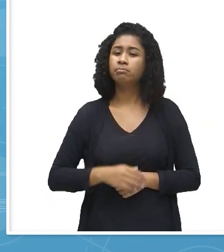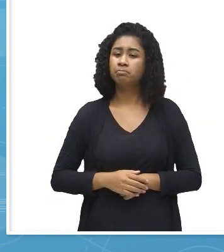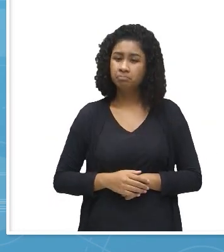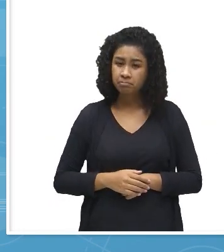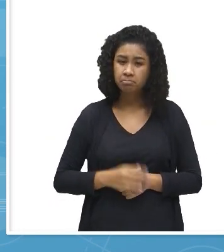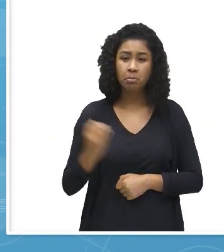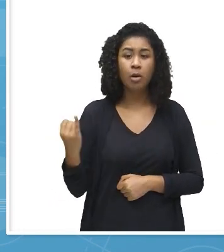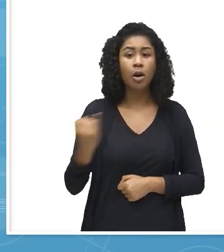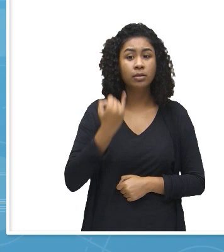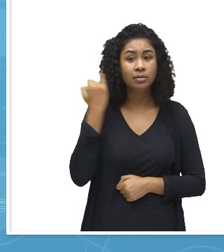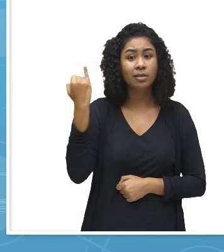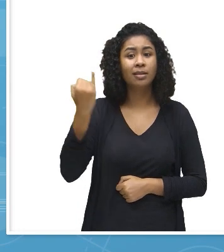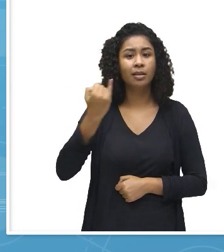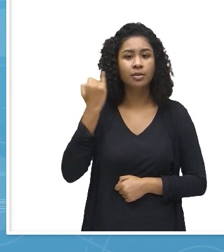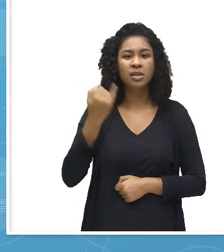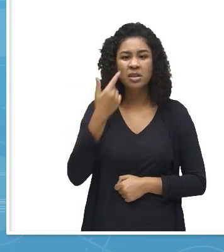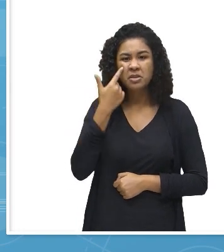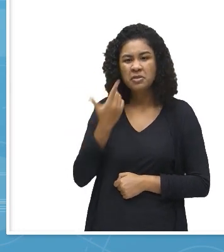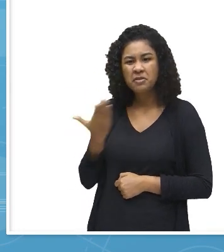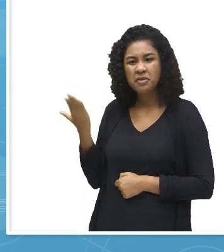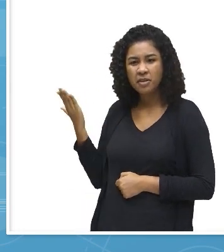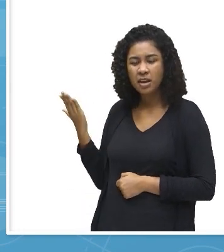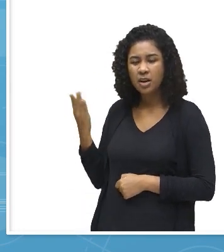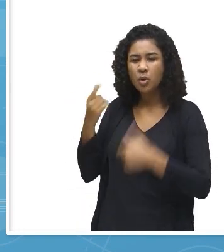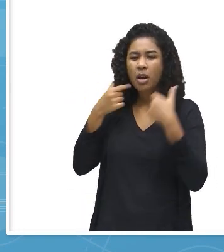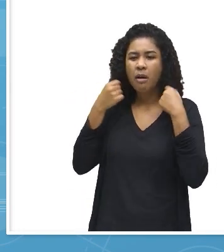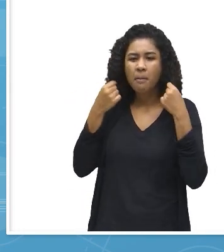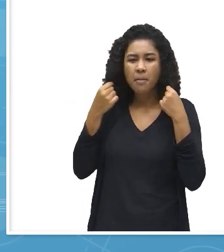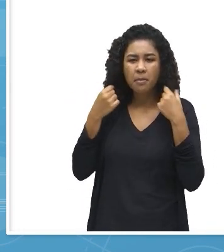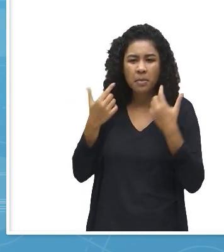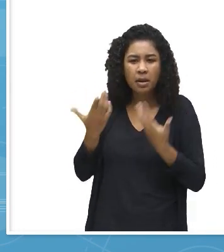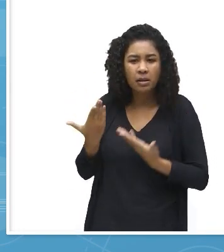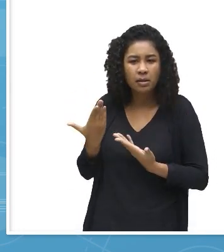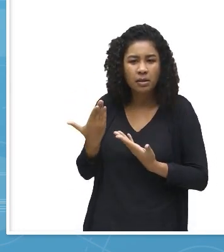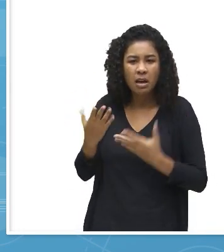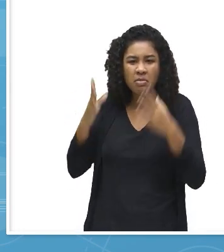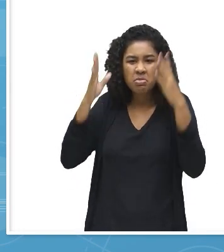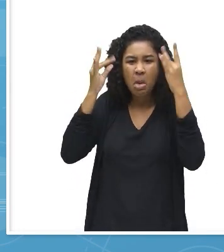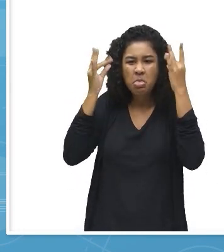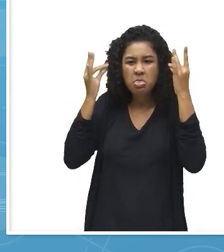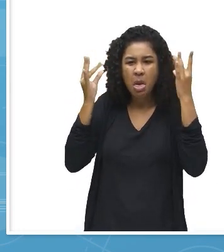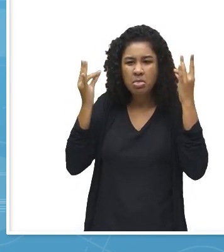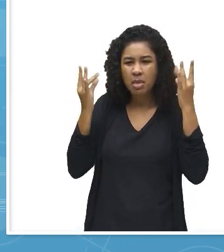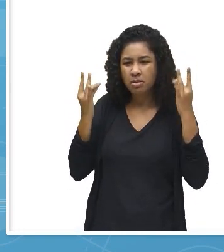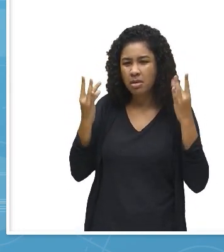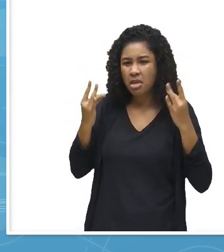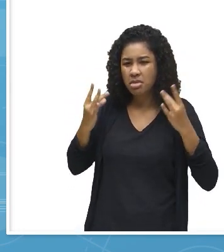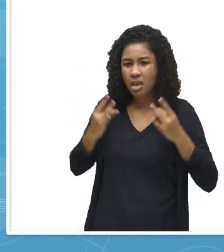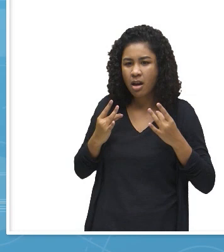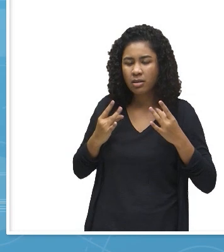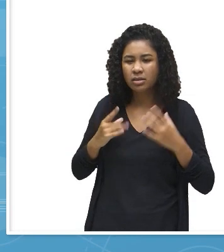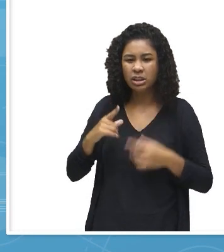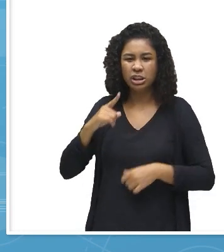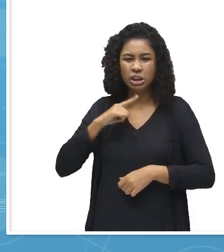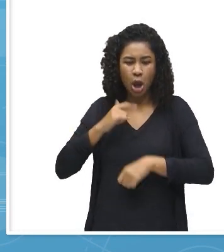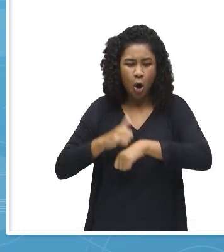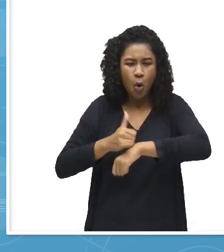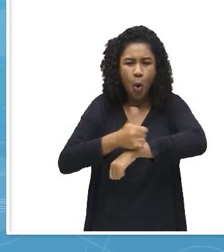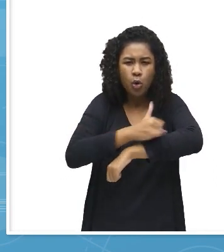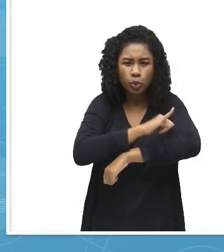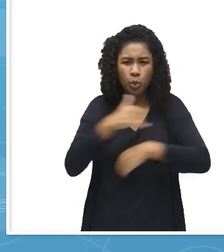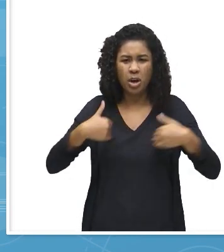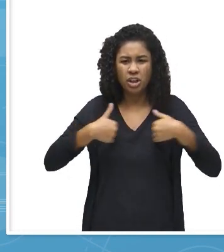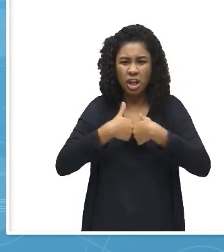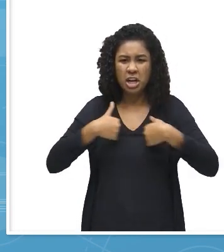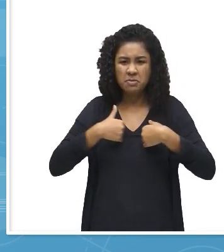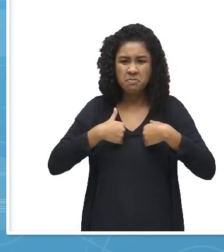forem observar nos cabelos, lembra que eu falei para vocês? Para deixar os cabelos dessa forma, muitos deles usavam ali sebo de animais, né?